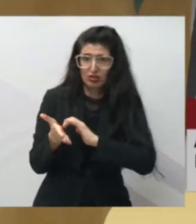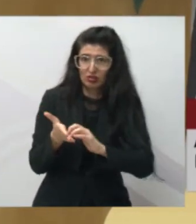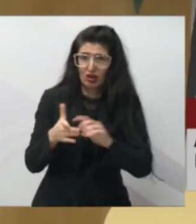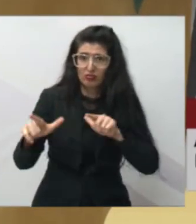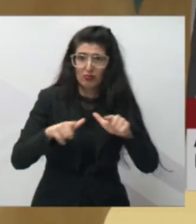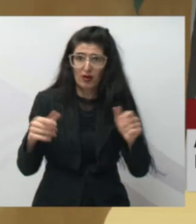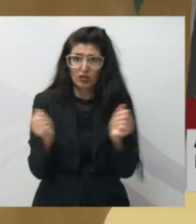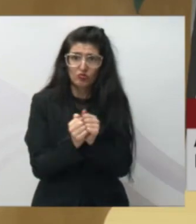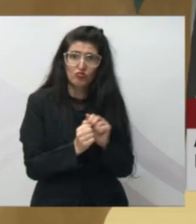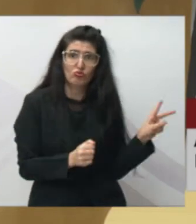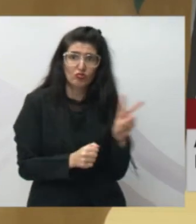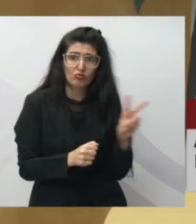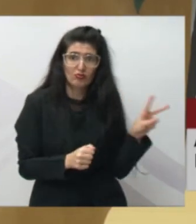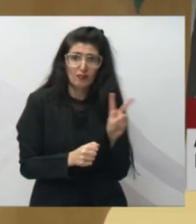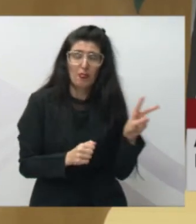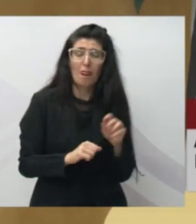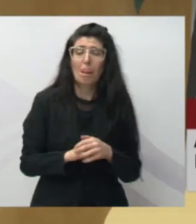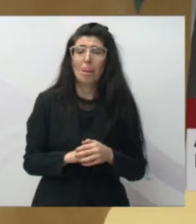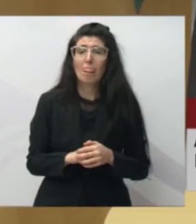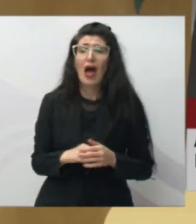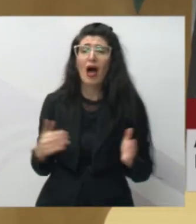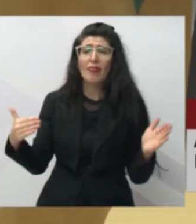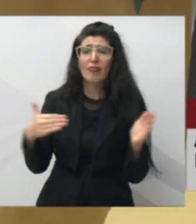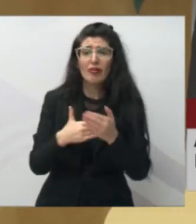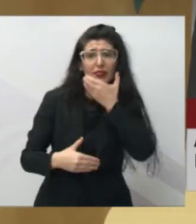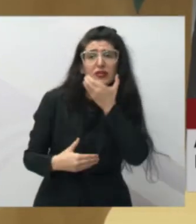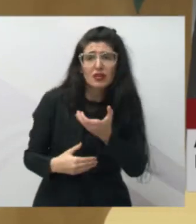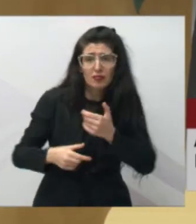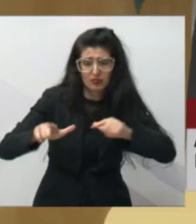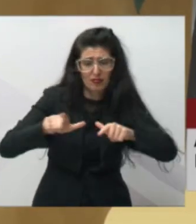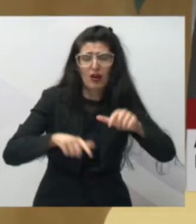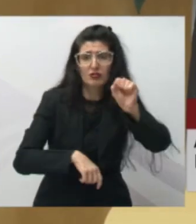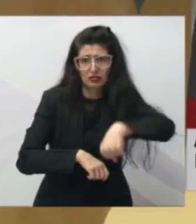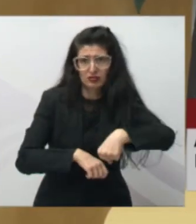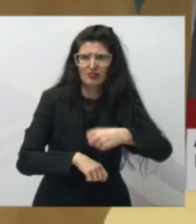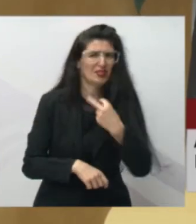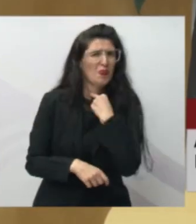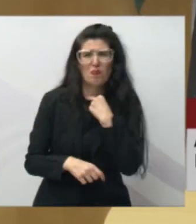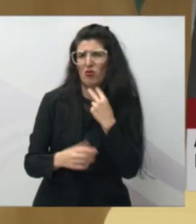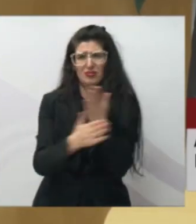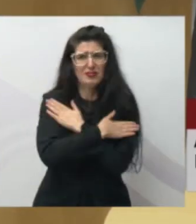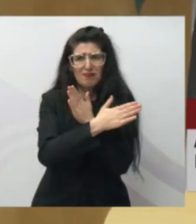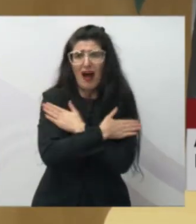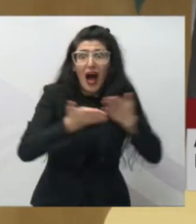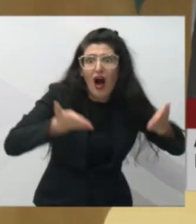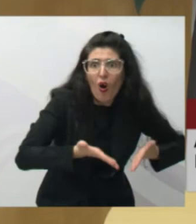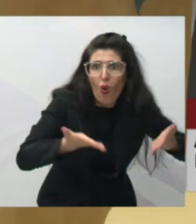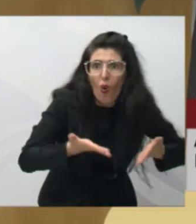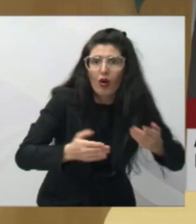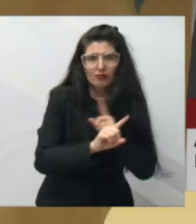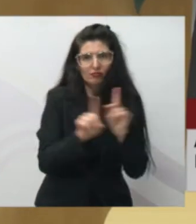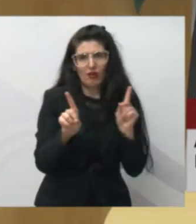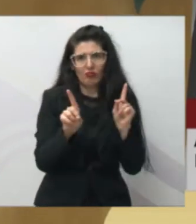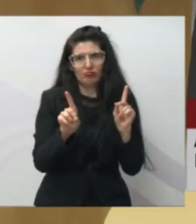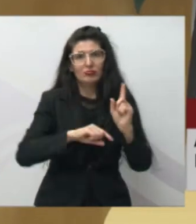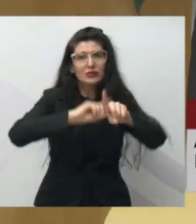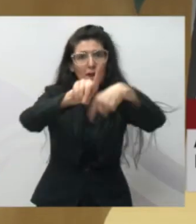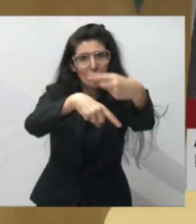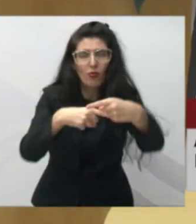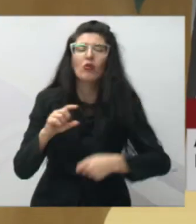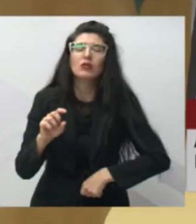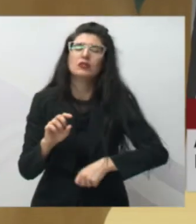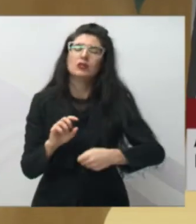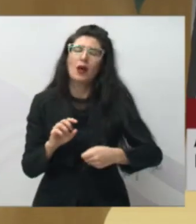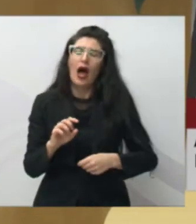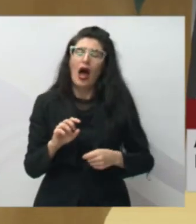dezembro. Por quê? Para não ficar desempregado, porque muita gente fez aí conta maior do que o que ganha, tem